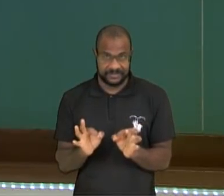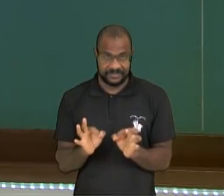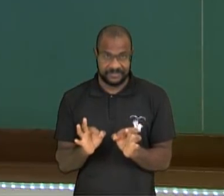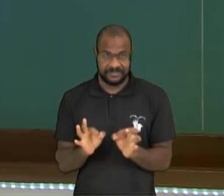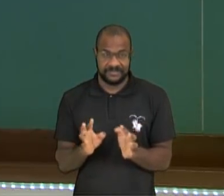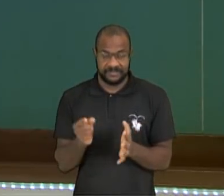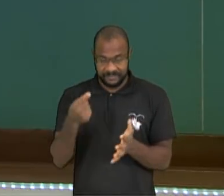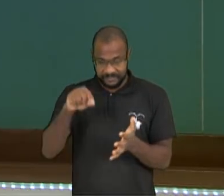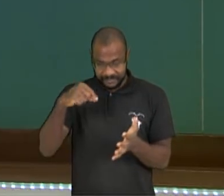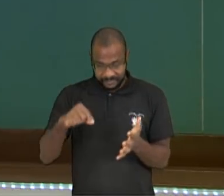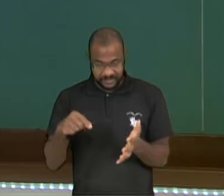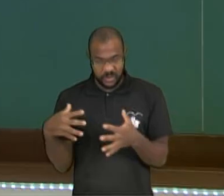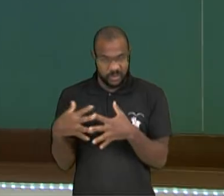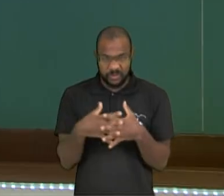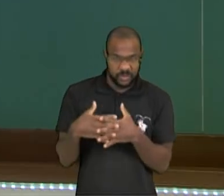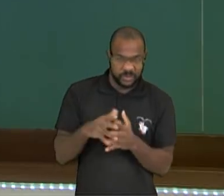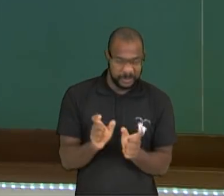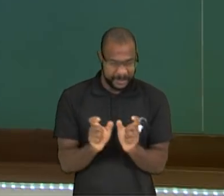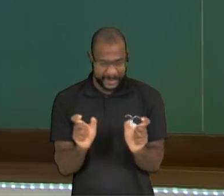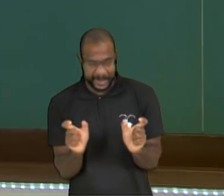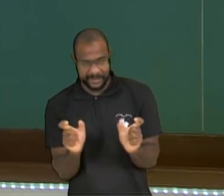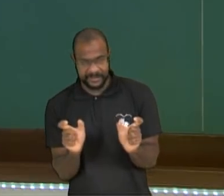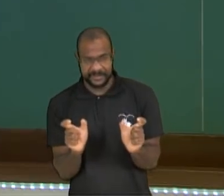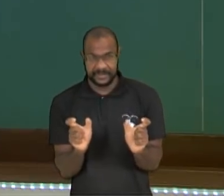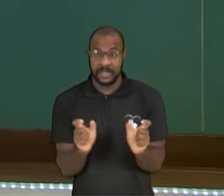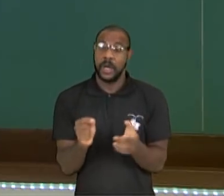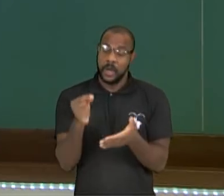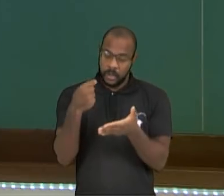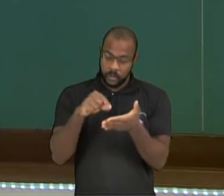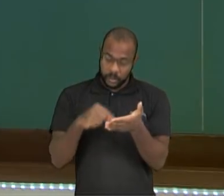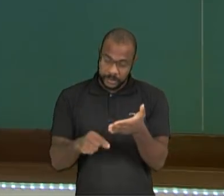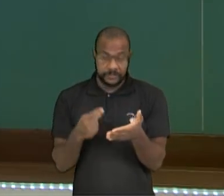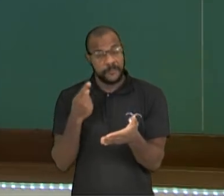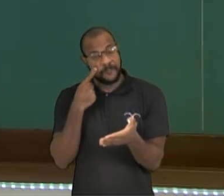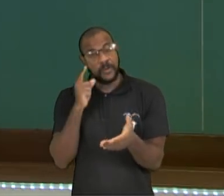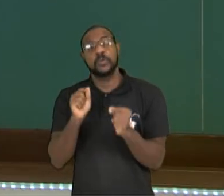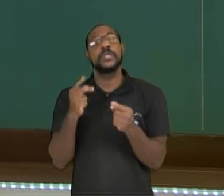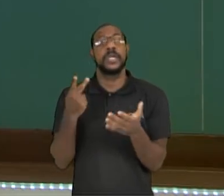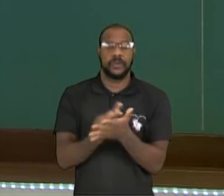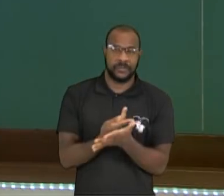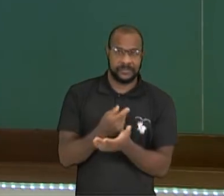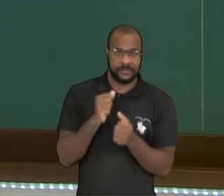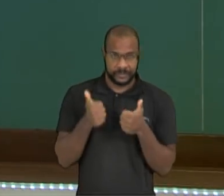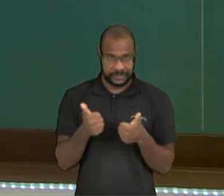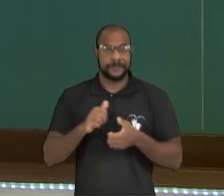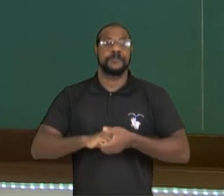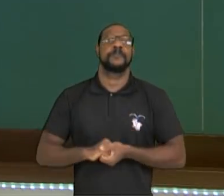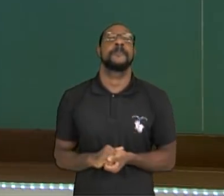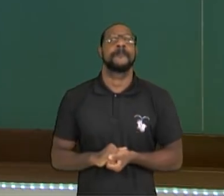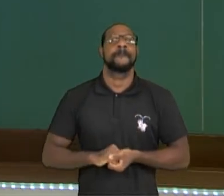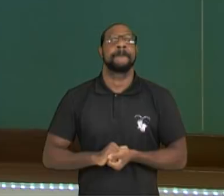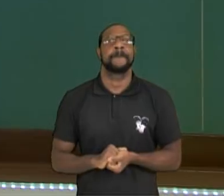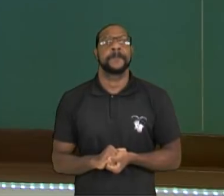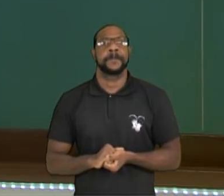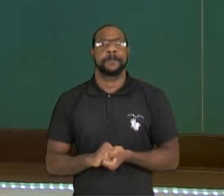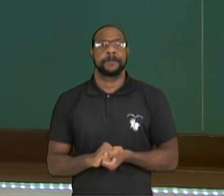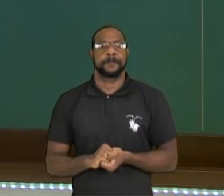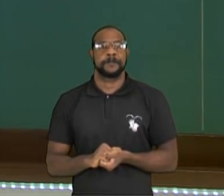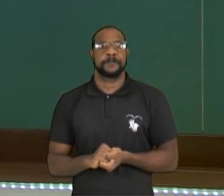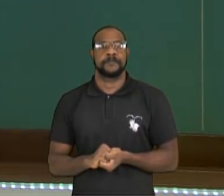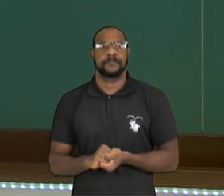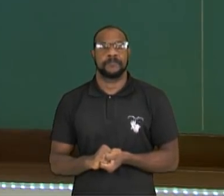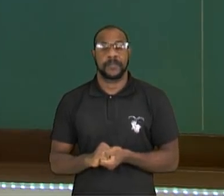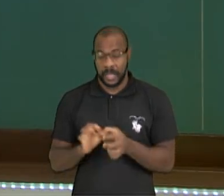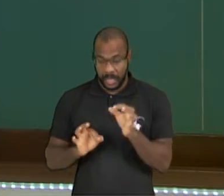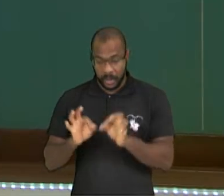Conferiu? Confundiu alguma coisa? Corrige e vê o que você errou, ok? Let's go! Agora aqui a